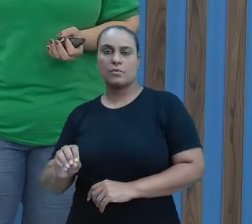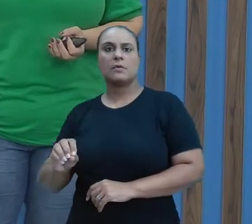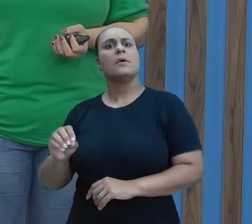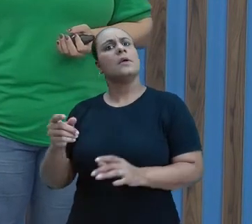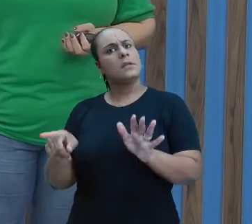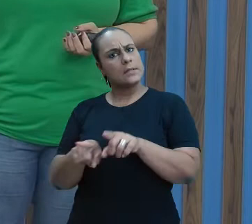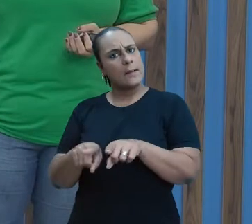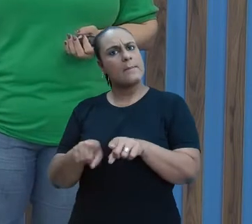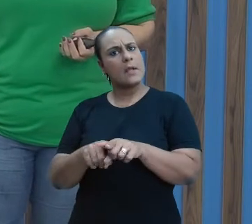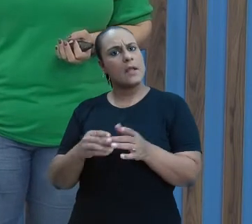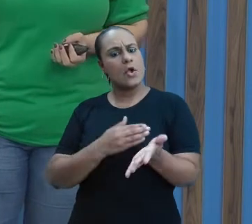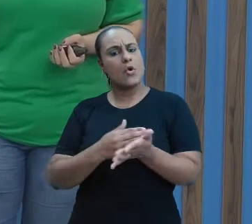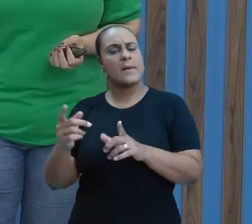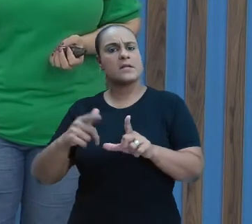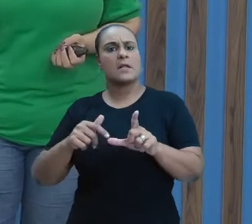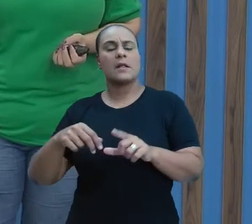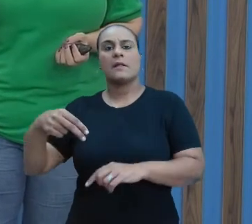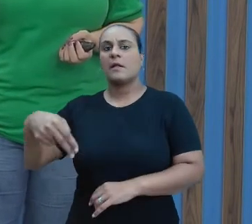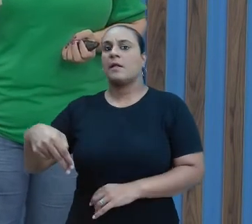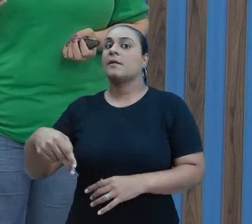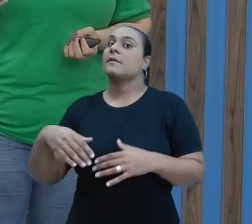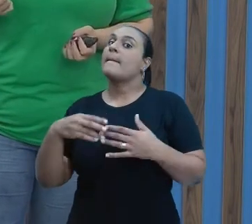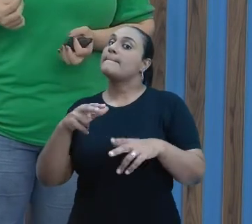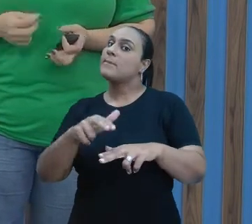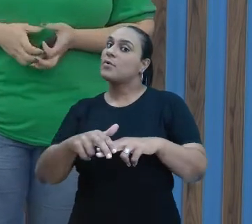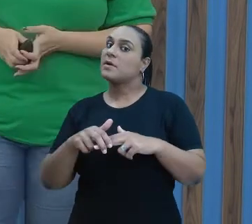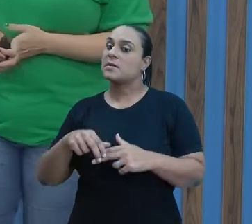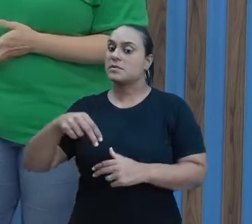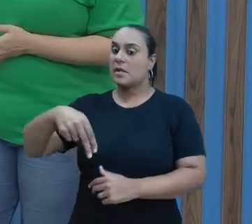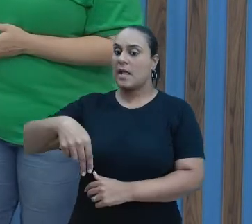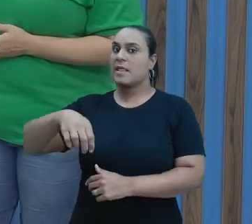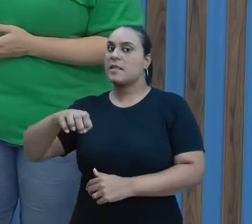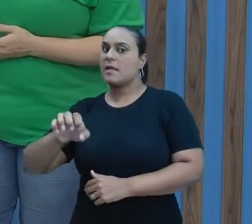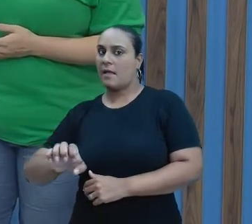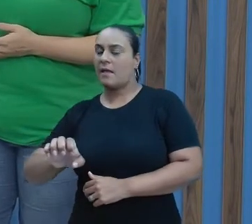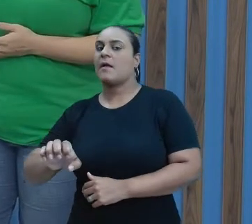vezes, coloca-se uma segunda letra aí, tá?